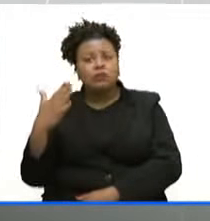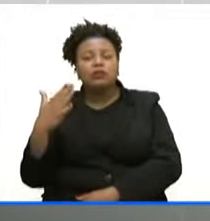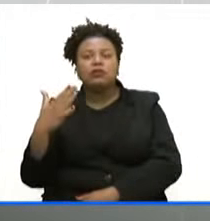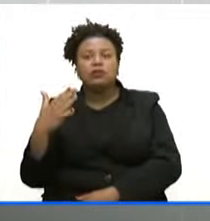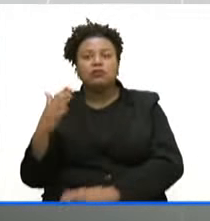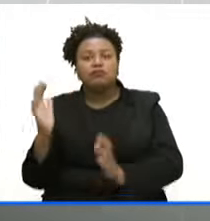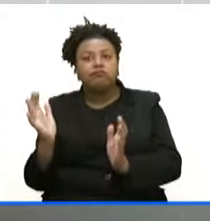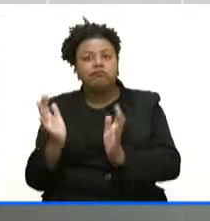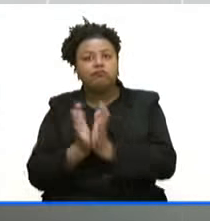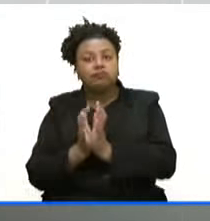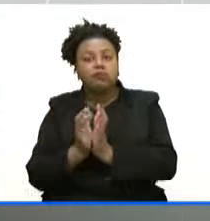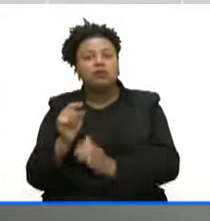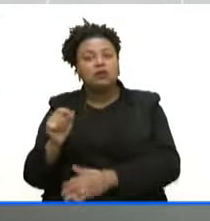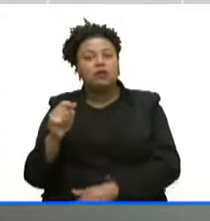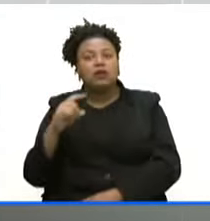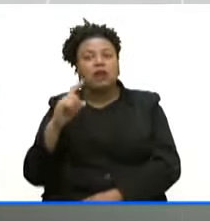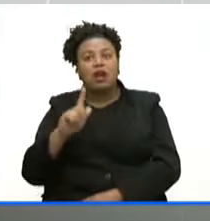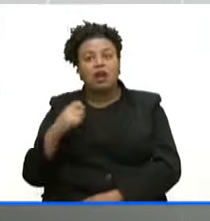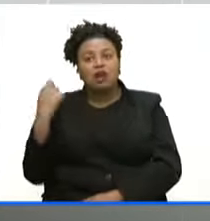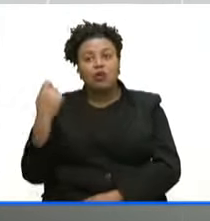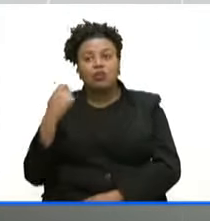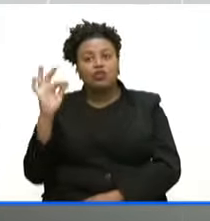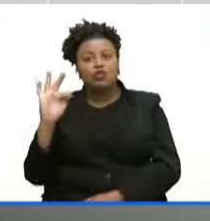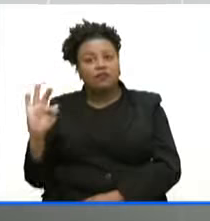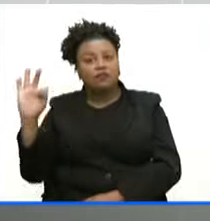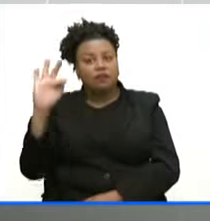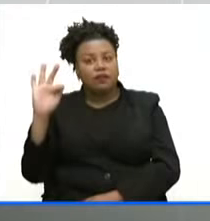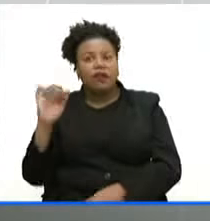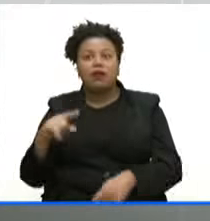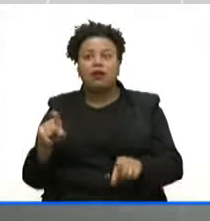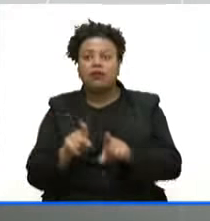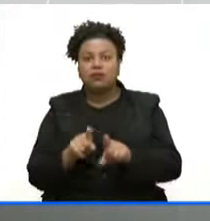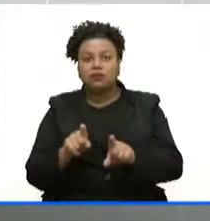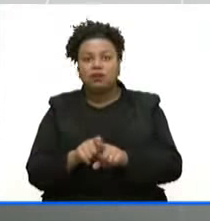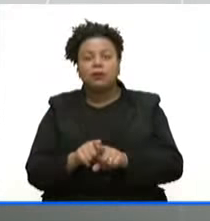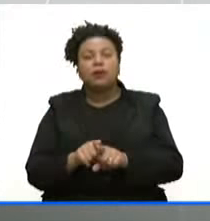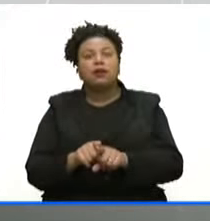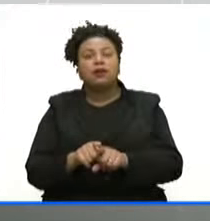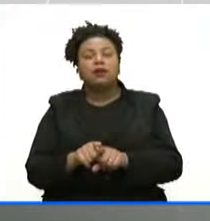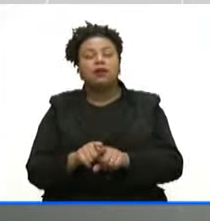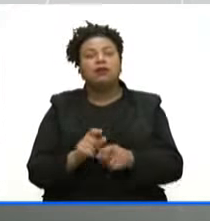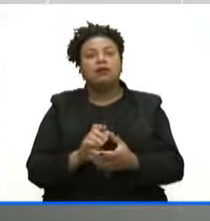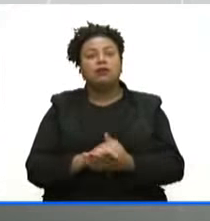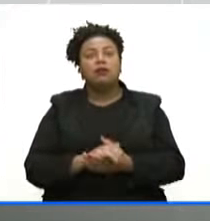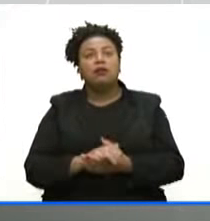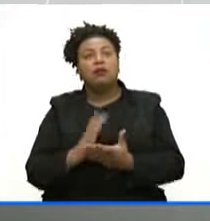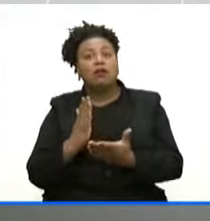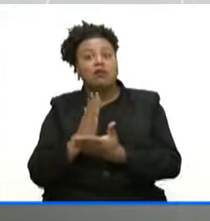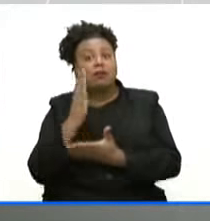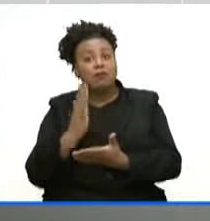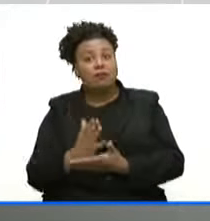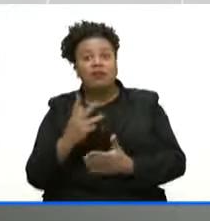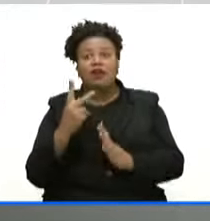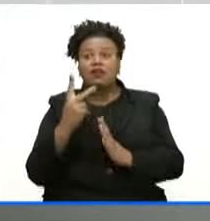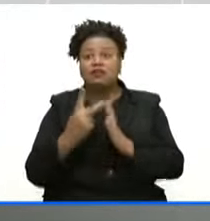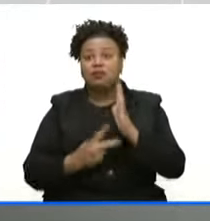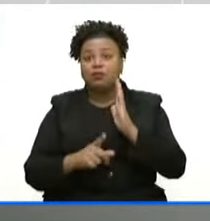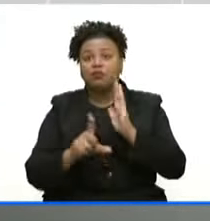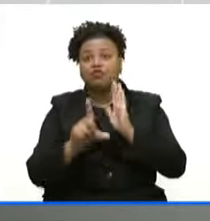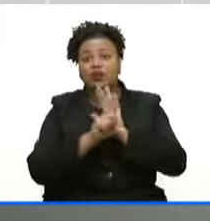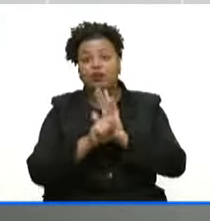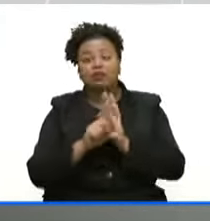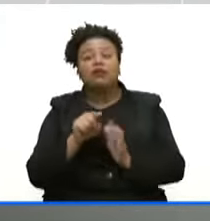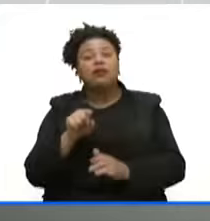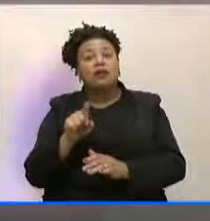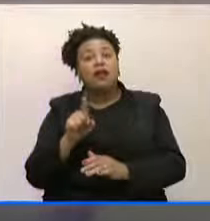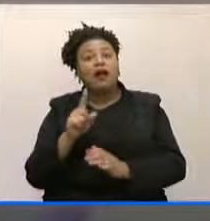da bancada gaúcha federal, é também forçarem, né, e aprovarem este projeto que